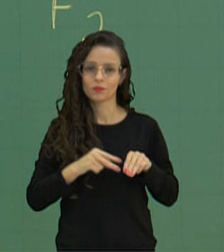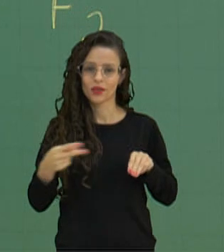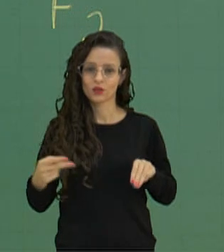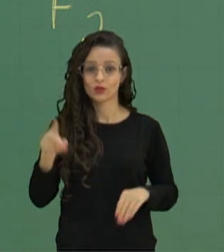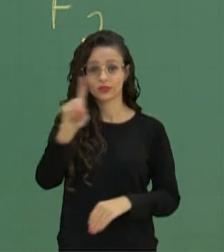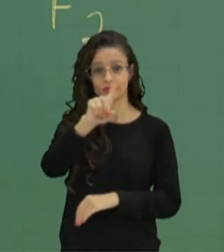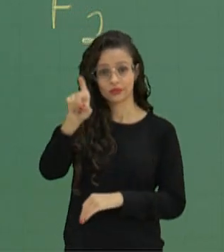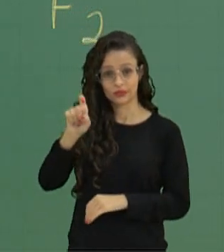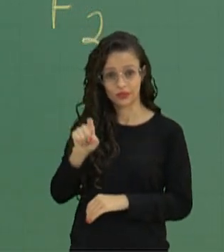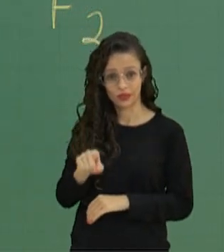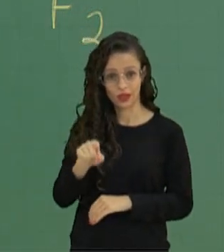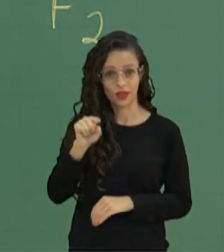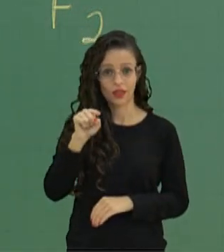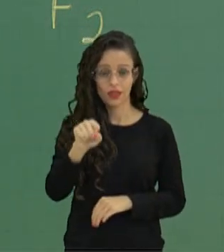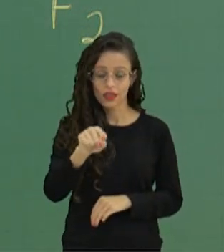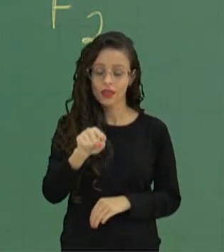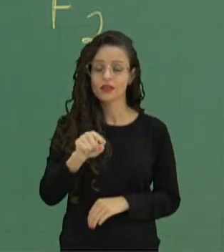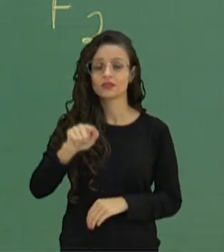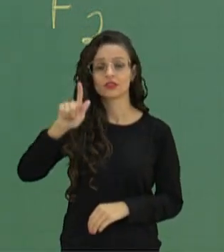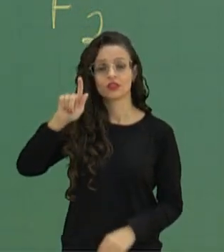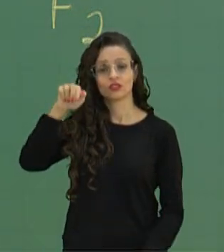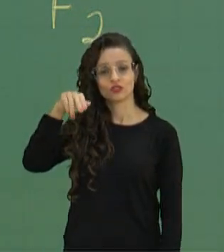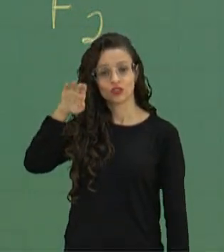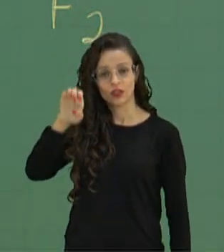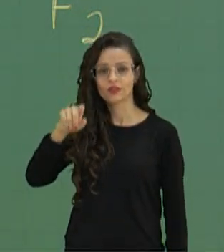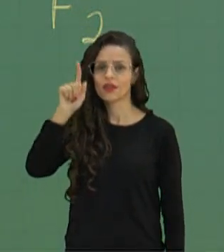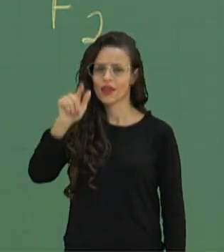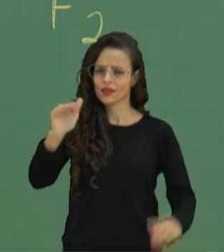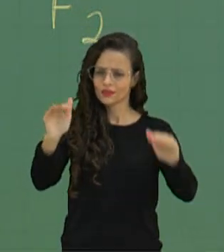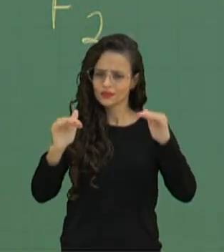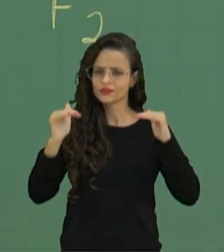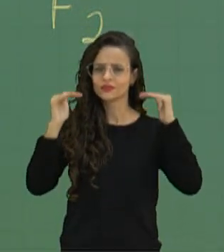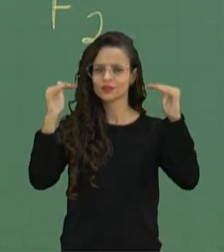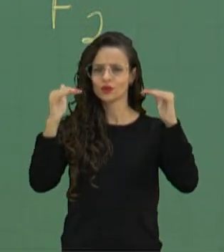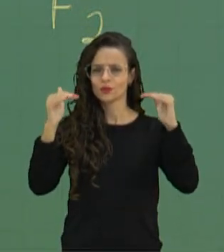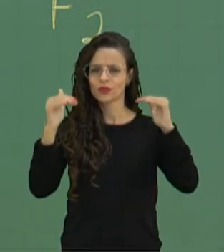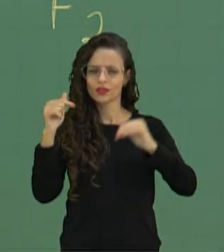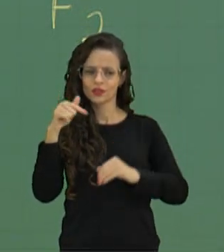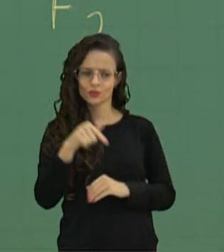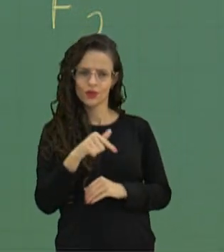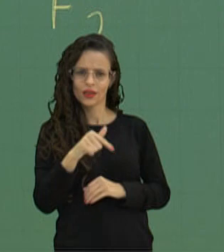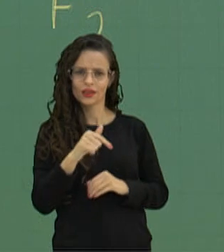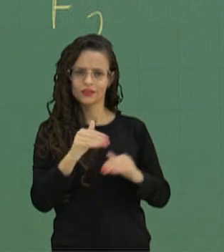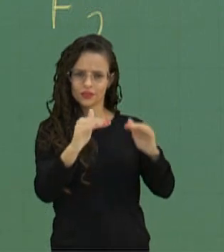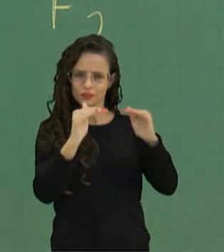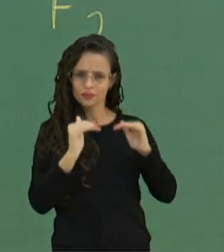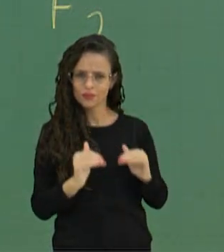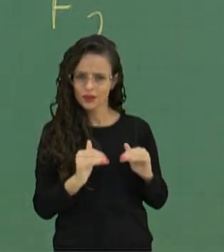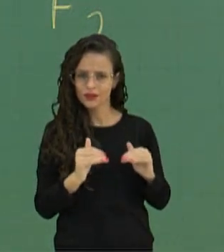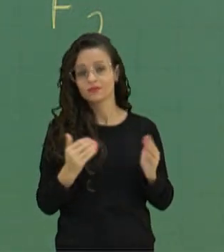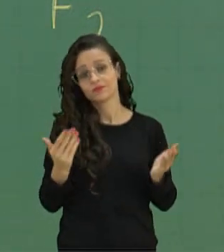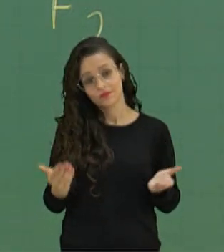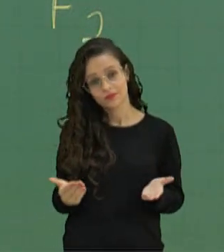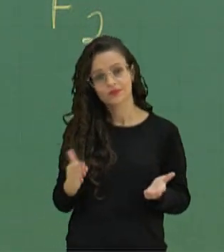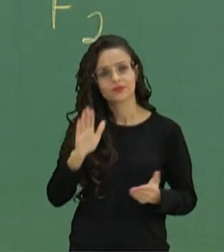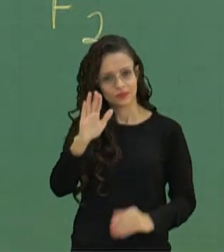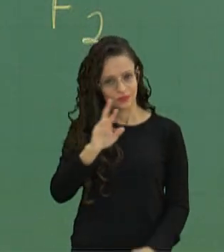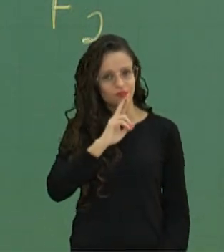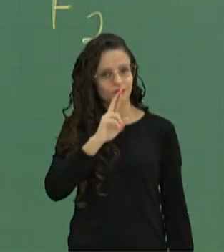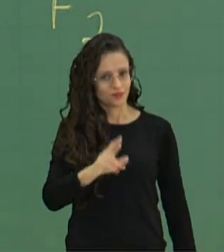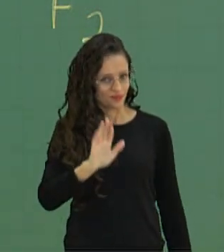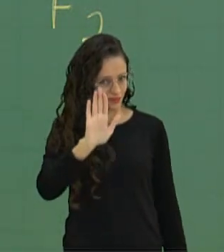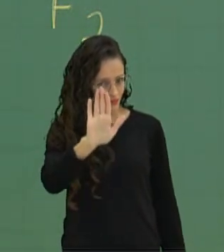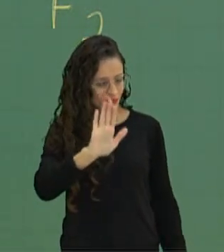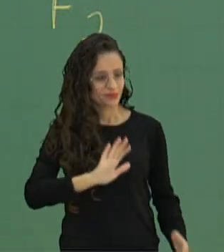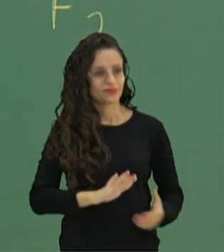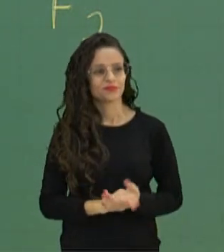que esse gene é dominante em relação àquele do lobo aderido? Calma, gente, a gente vai ter respostas para